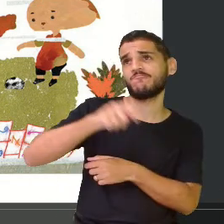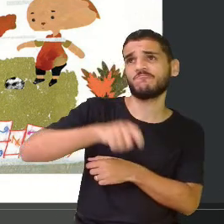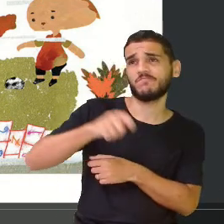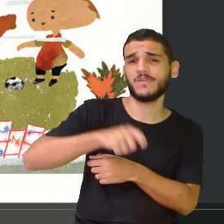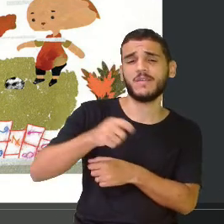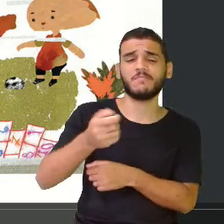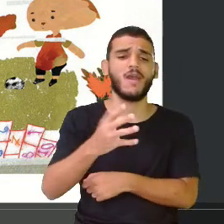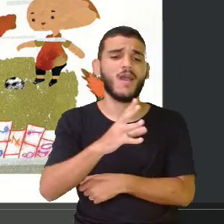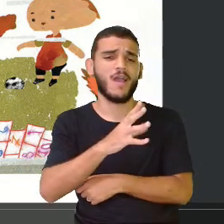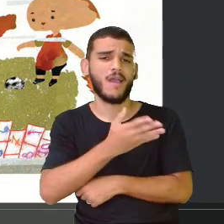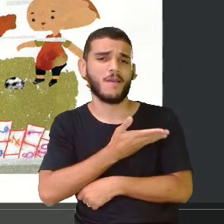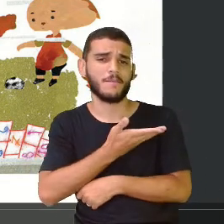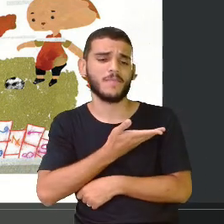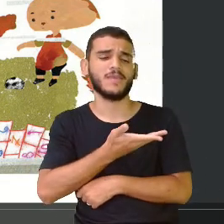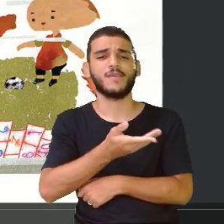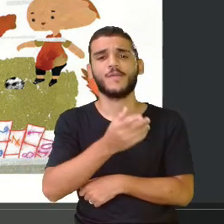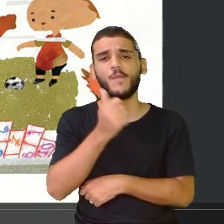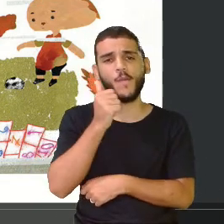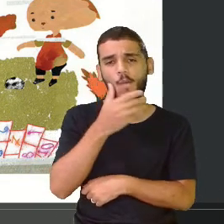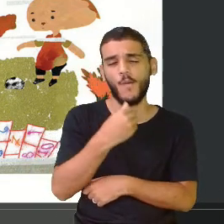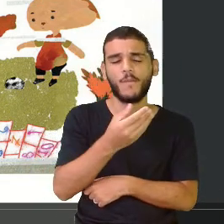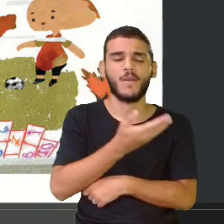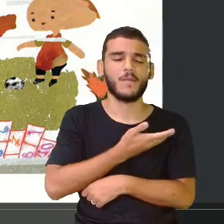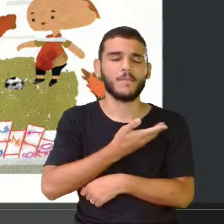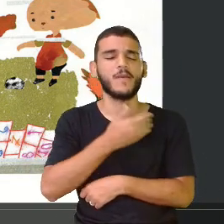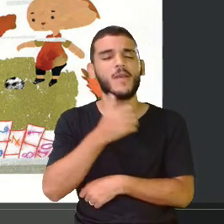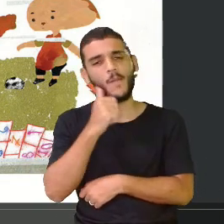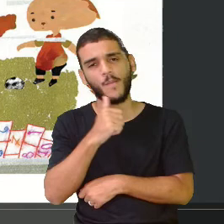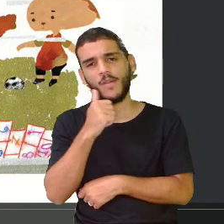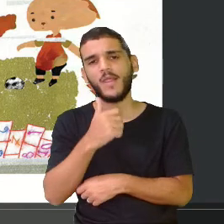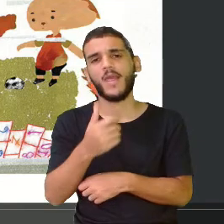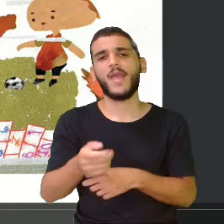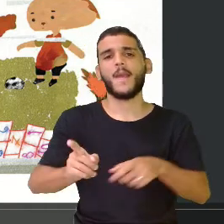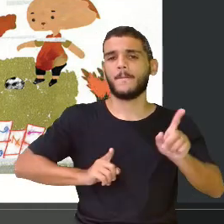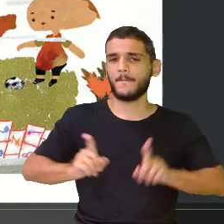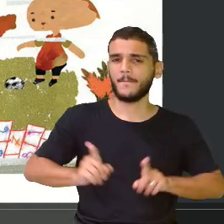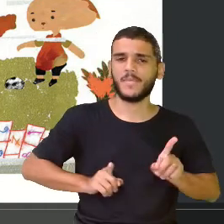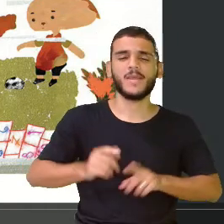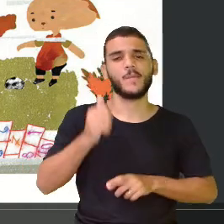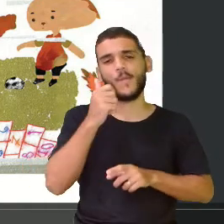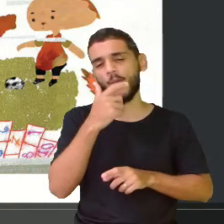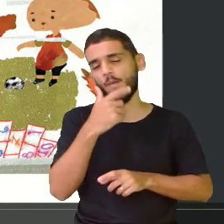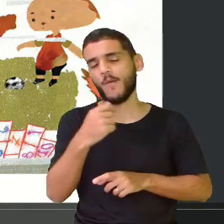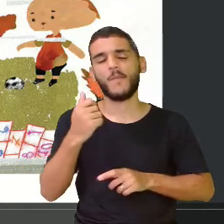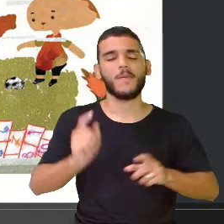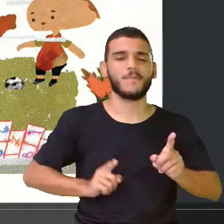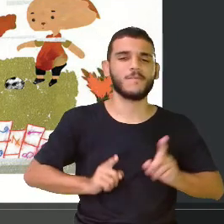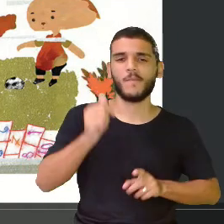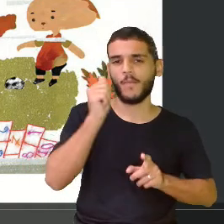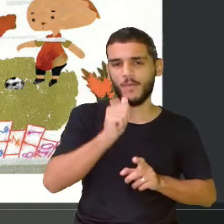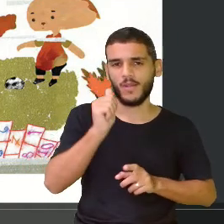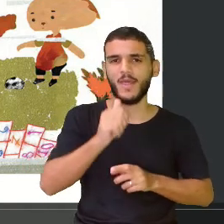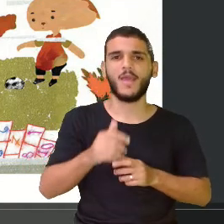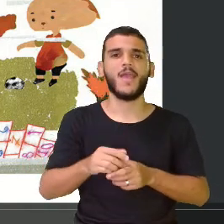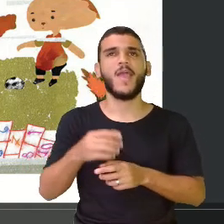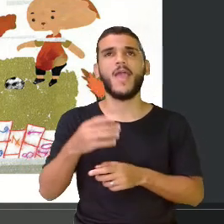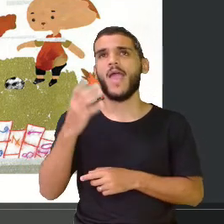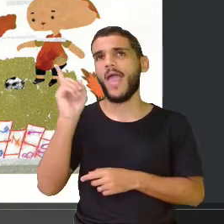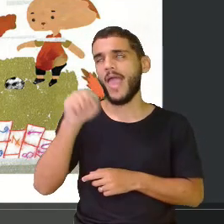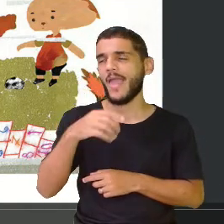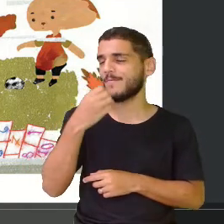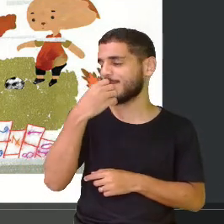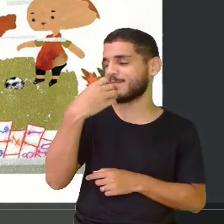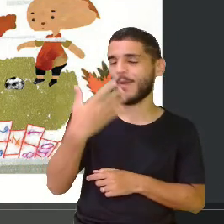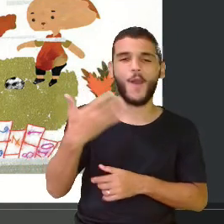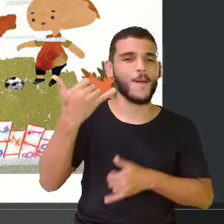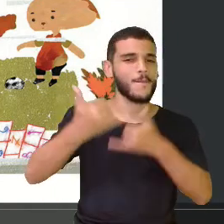amiga, primo, prima. Eita, que essas palavras são maravilhosas para brincadeiras, realmente. É ótimo brincar com os amigos, com